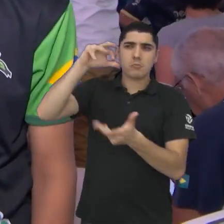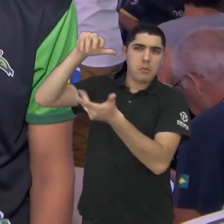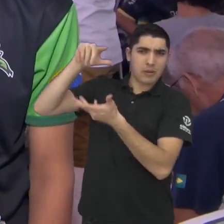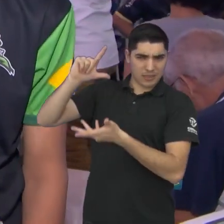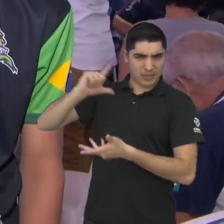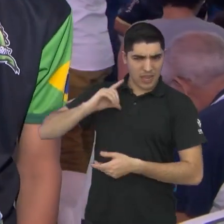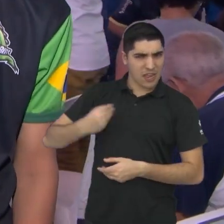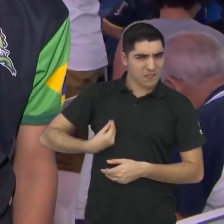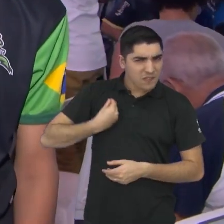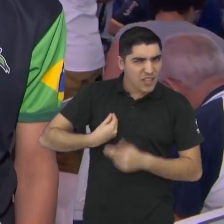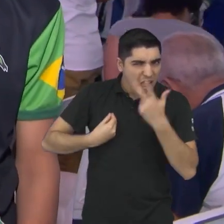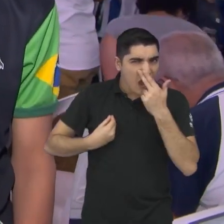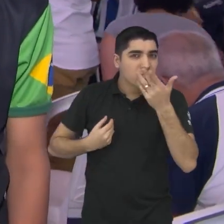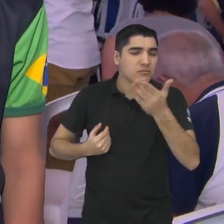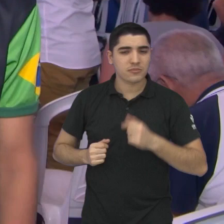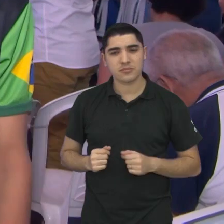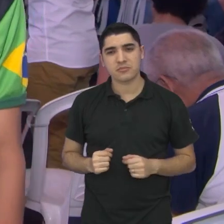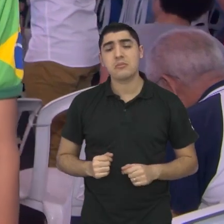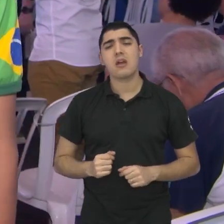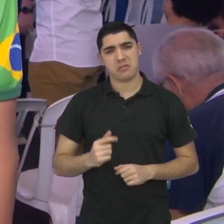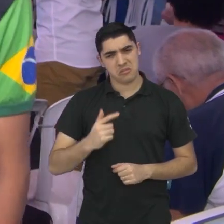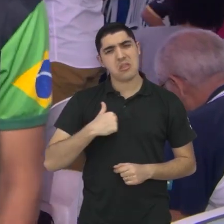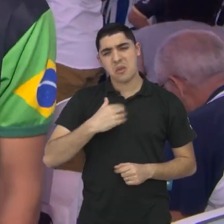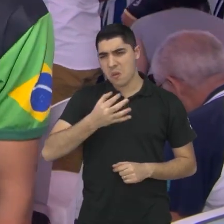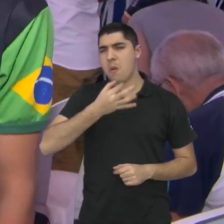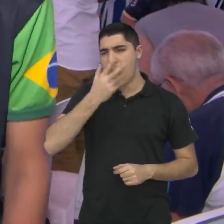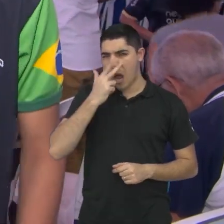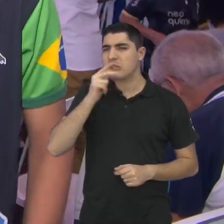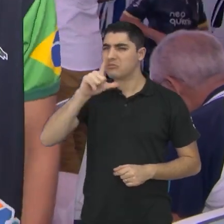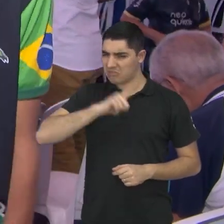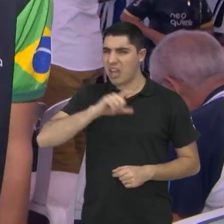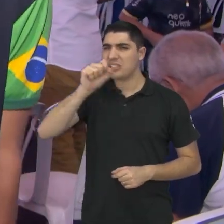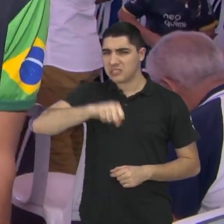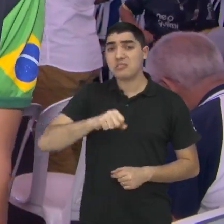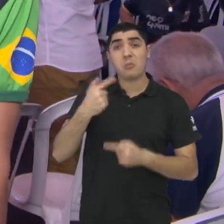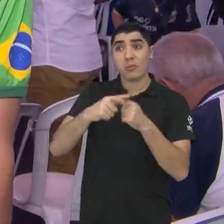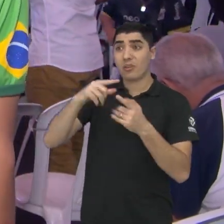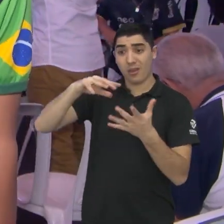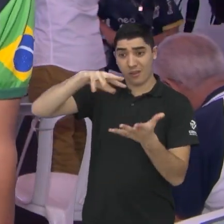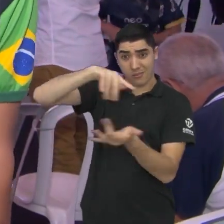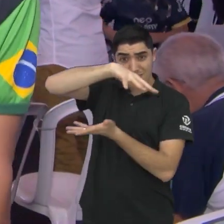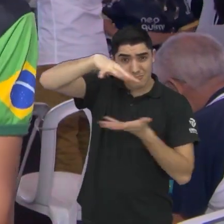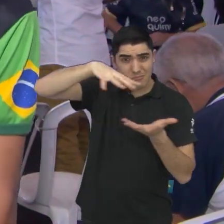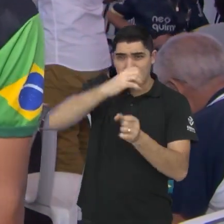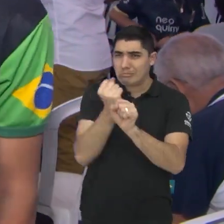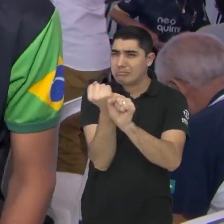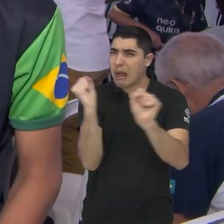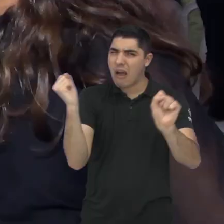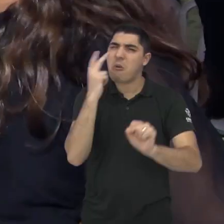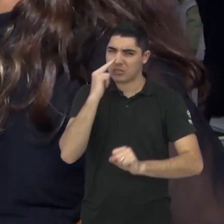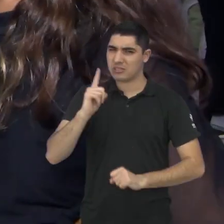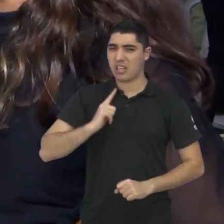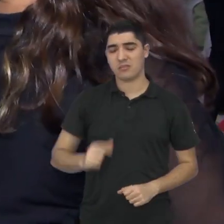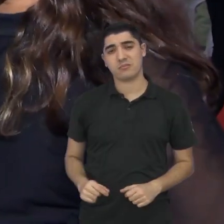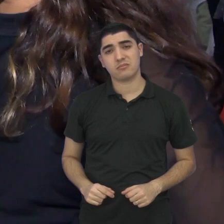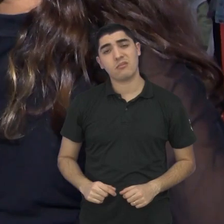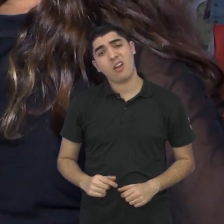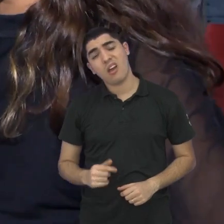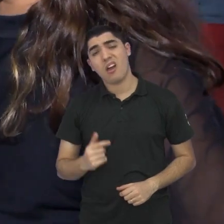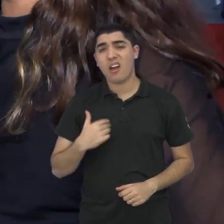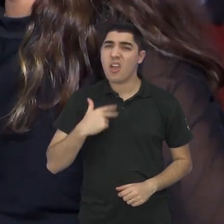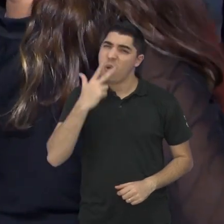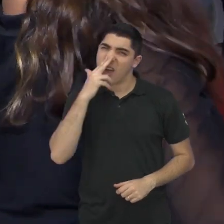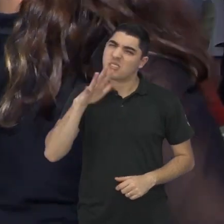em outros planetas? Você acha que existe de verdade? Eu acho que existe, porque o universo é muito grande. Não deve existir sim. Eu acho mais